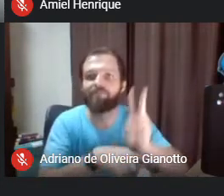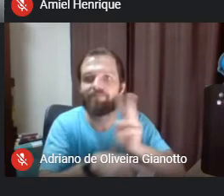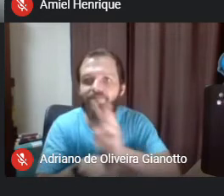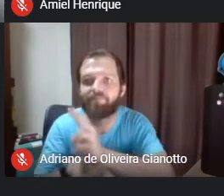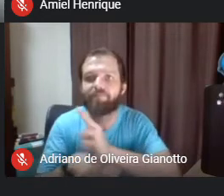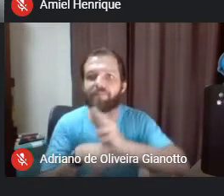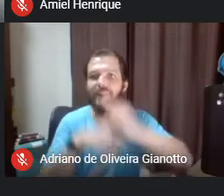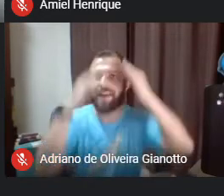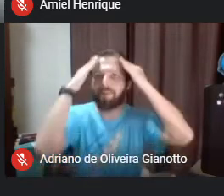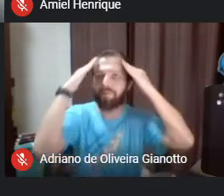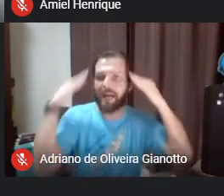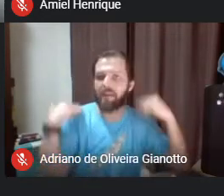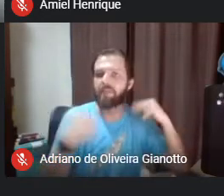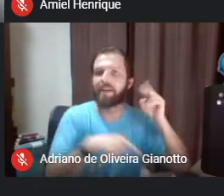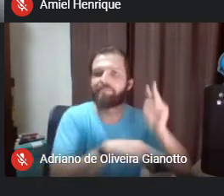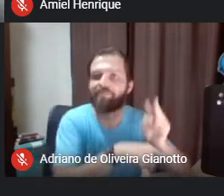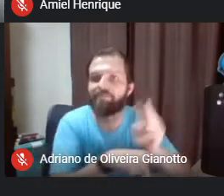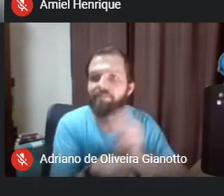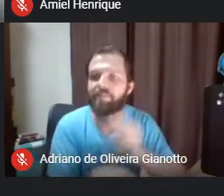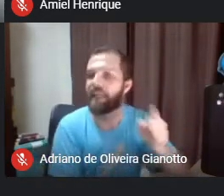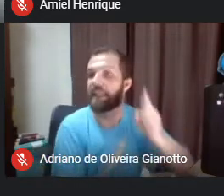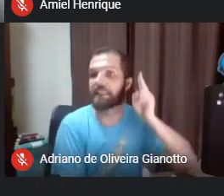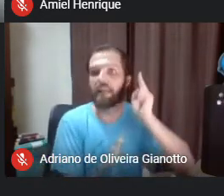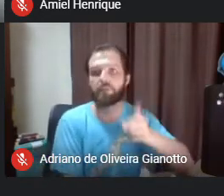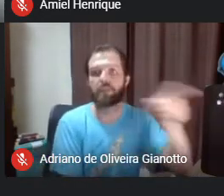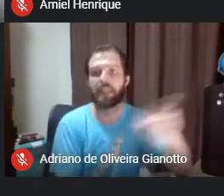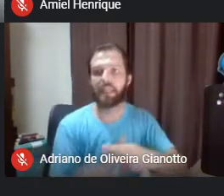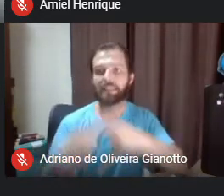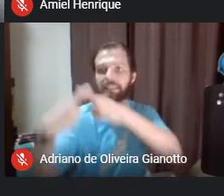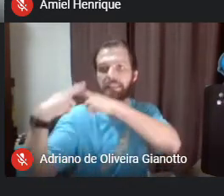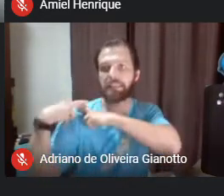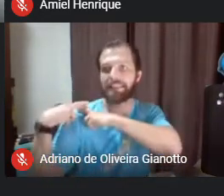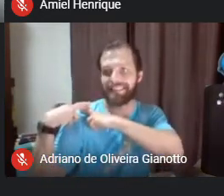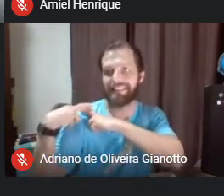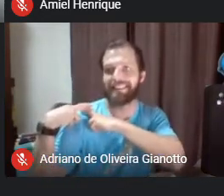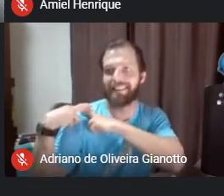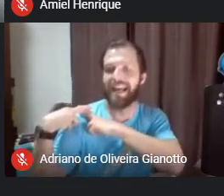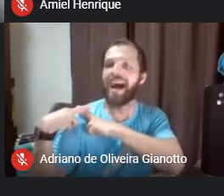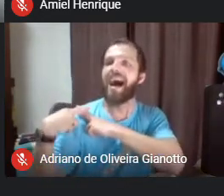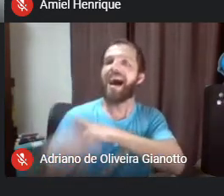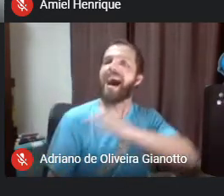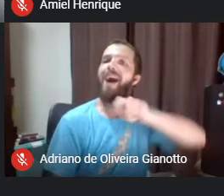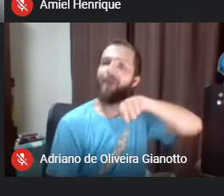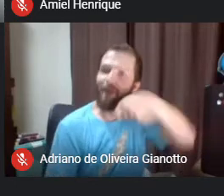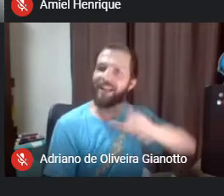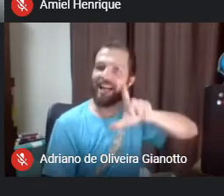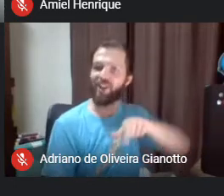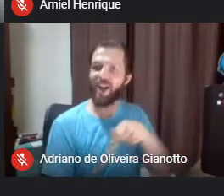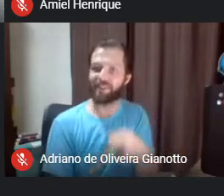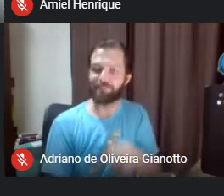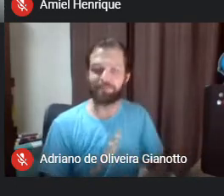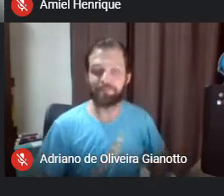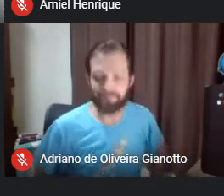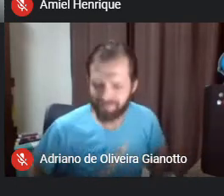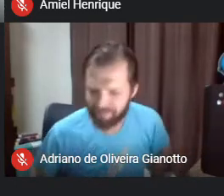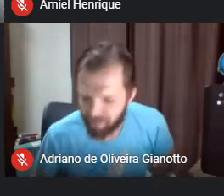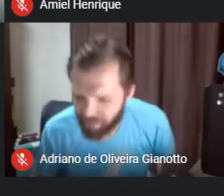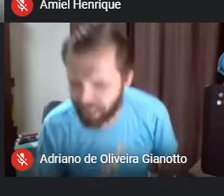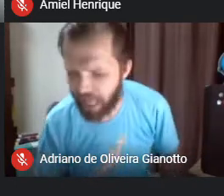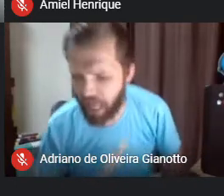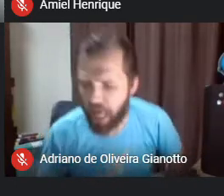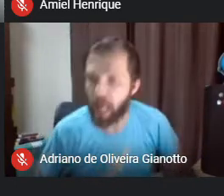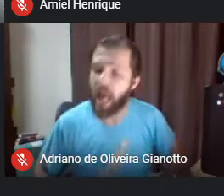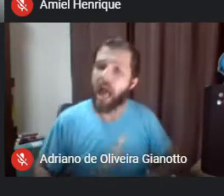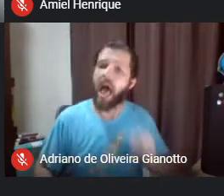pela família, ele tinha esse trabalho. Ele, juntamente com as madres, eles tinham essa responsabilidade. Aí ficou o